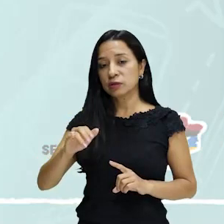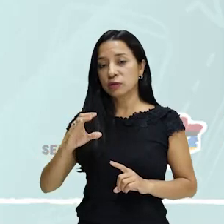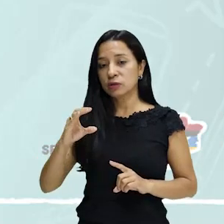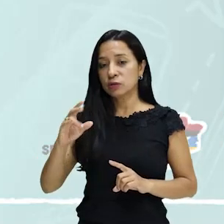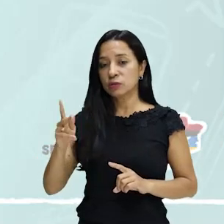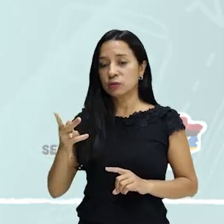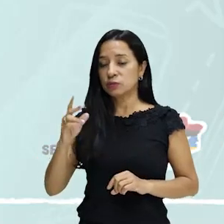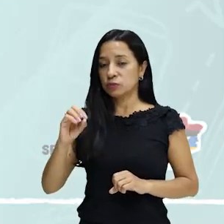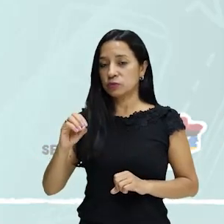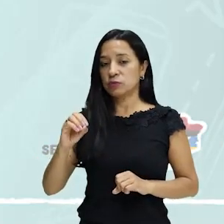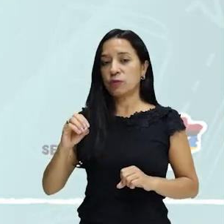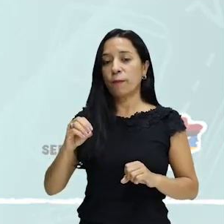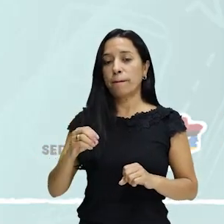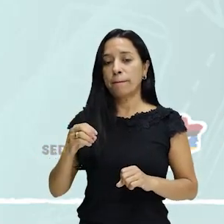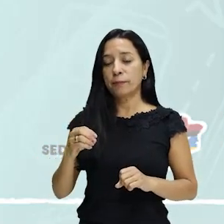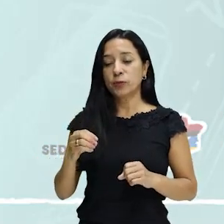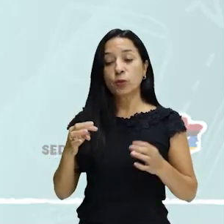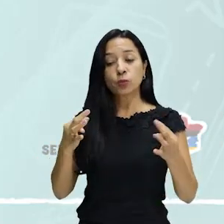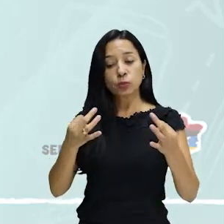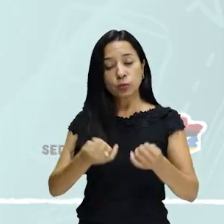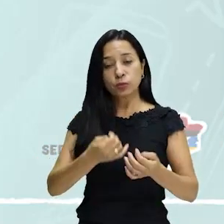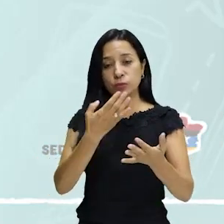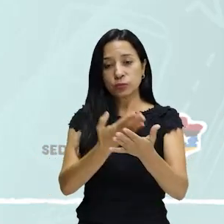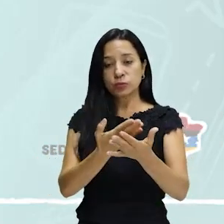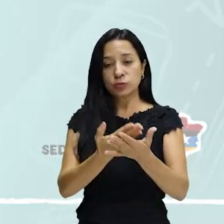todo esse estudo? Muito simples, certo?